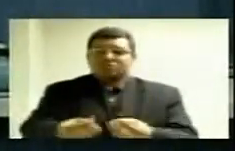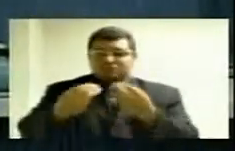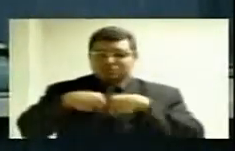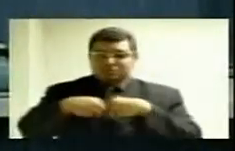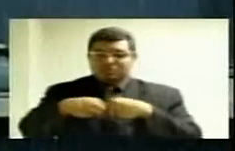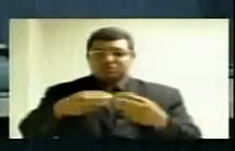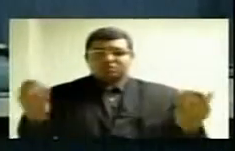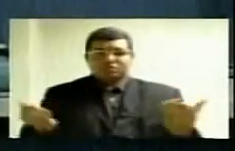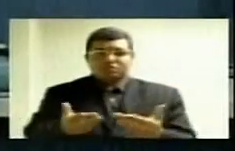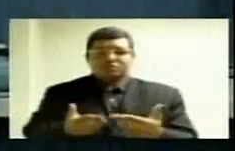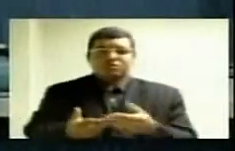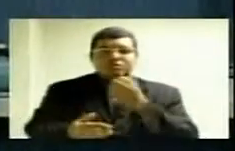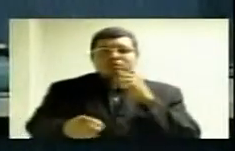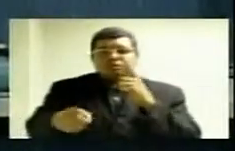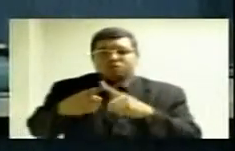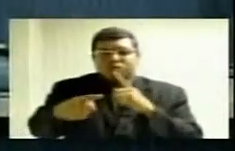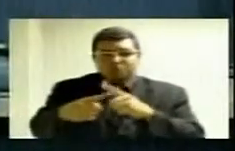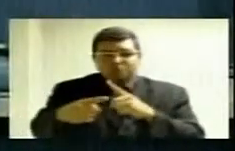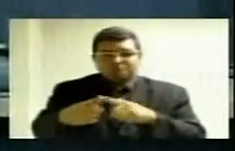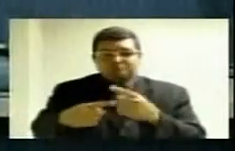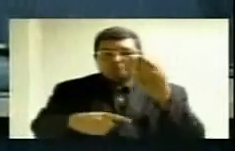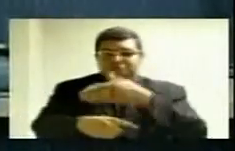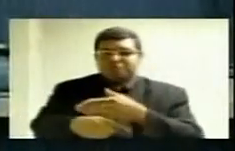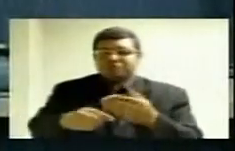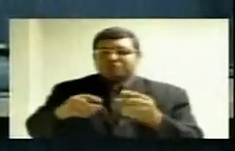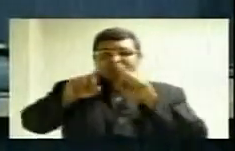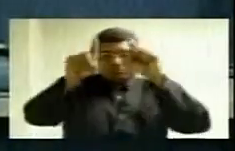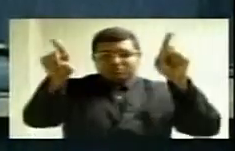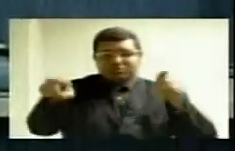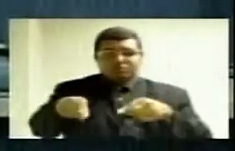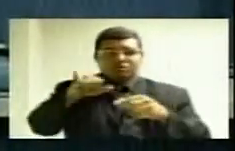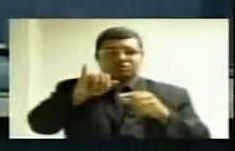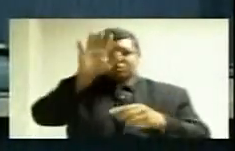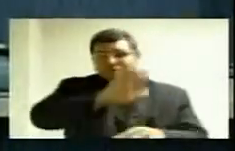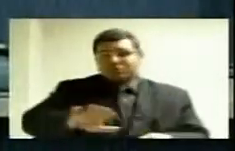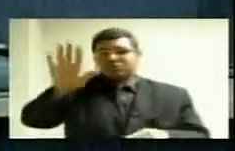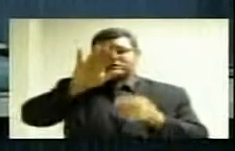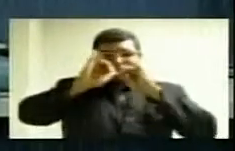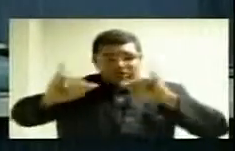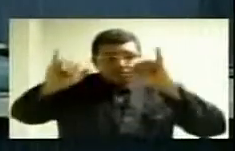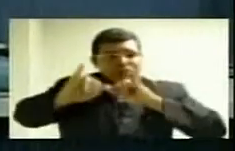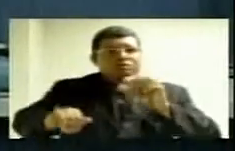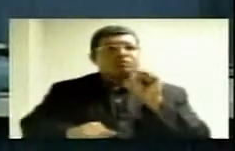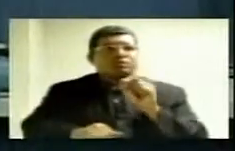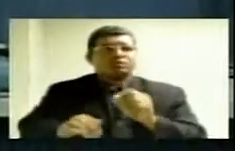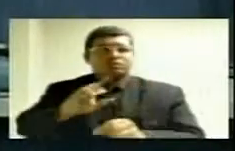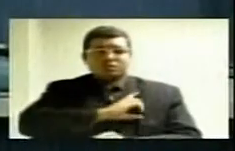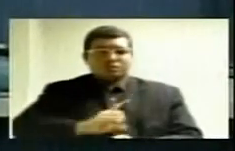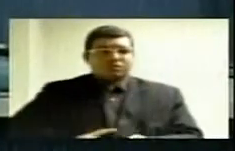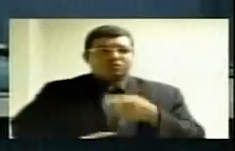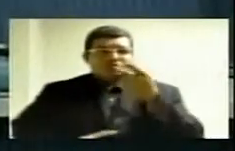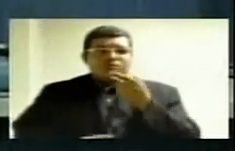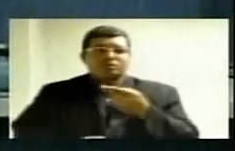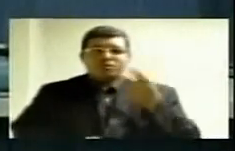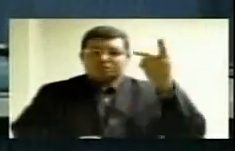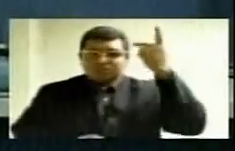recebe de recursos federais. Portanto, e essa tela traz algumas informações, o que, deputado Chico Preto,